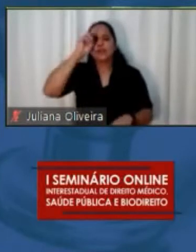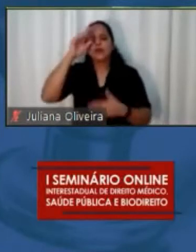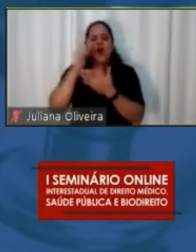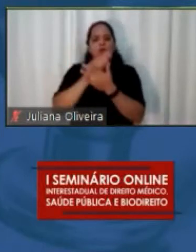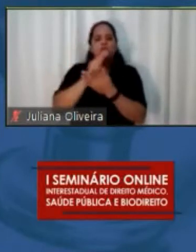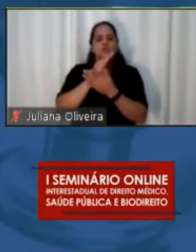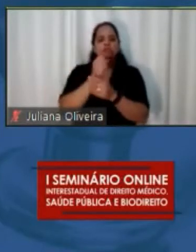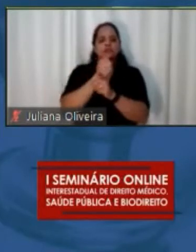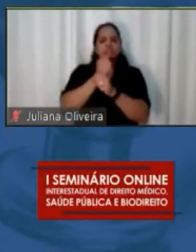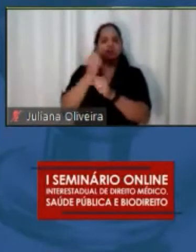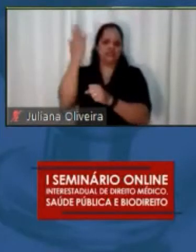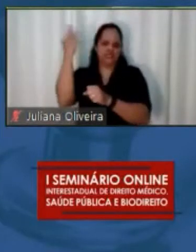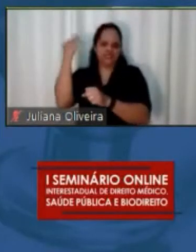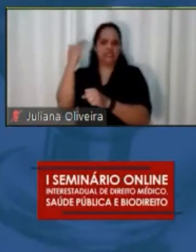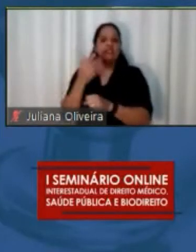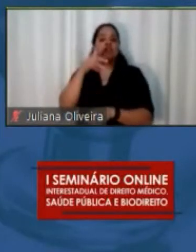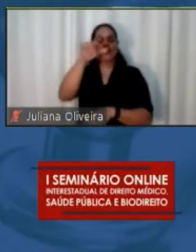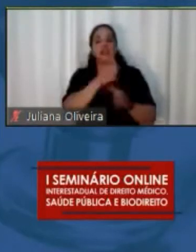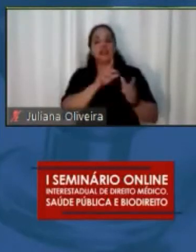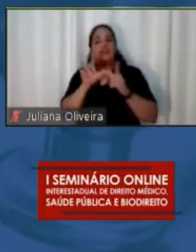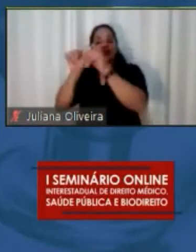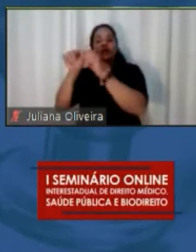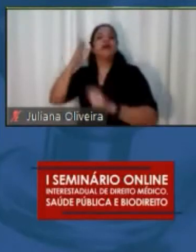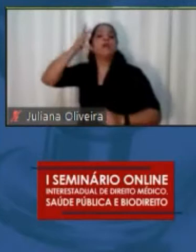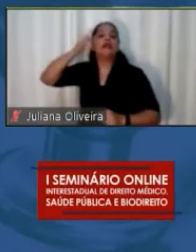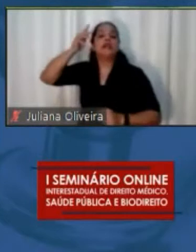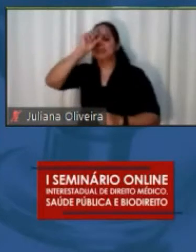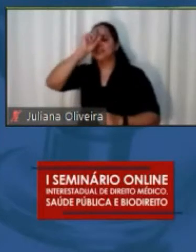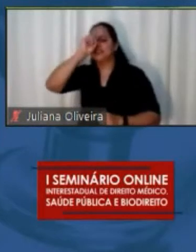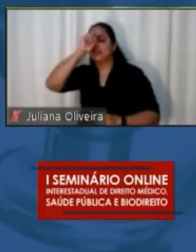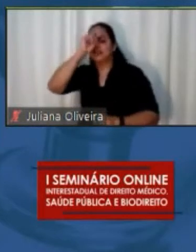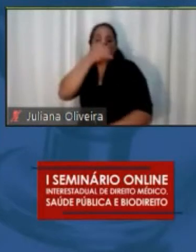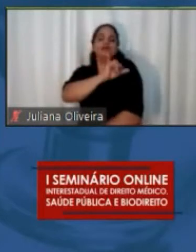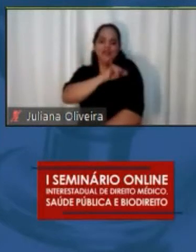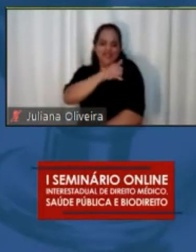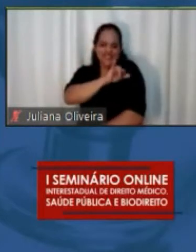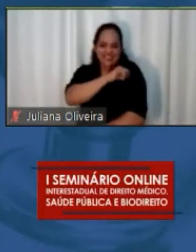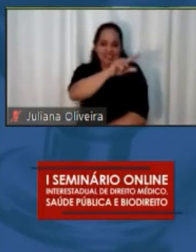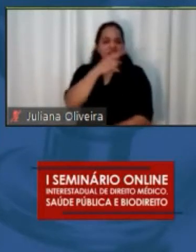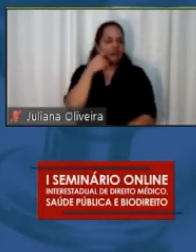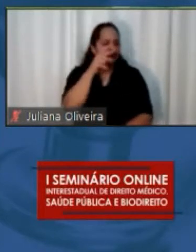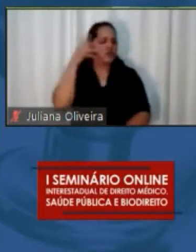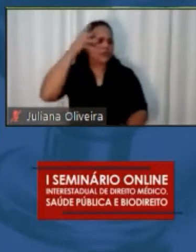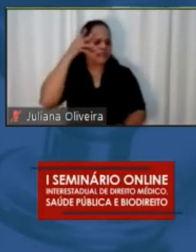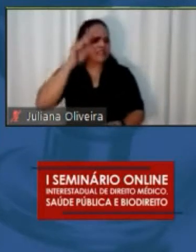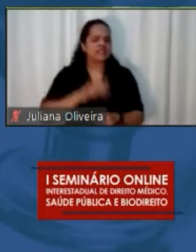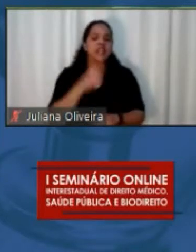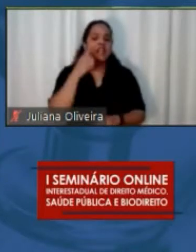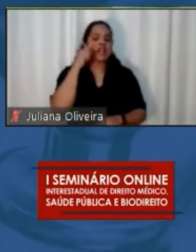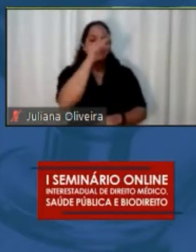de Janeiro, para fazer uma palestra semelhante a essa. E eu tive o prazer de saber que no Hospital Souza Aguiar eles